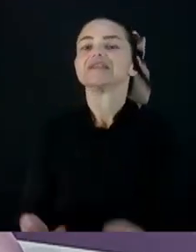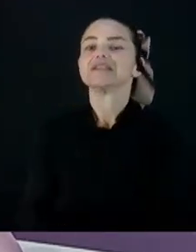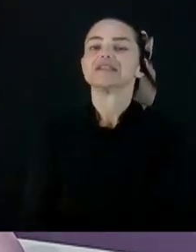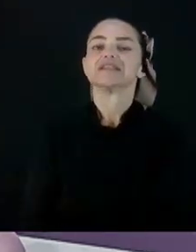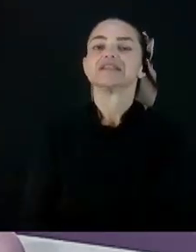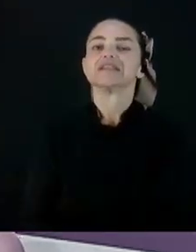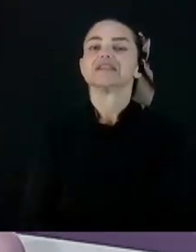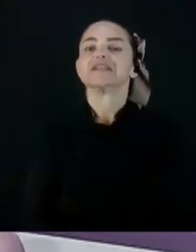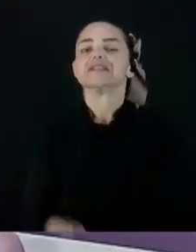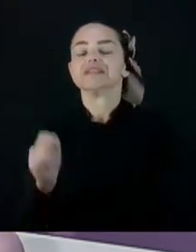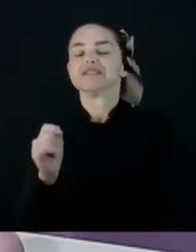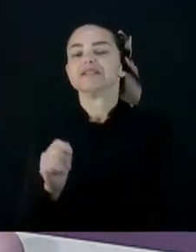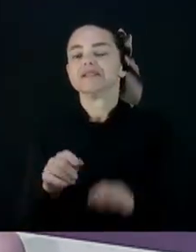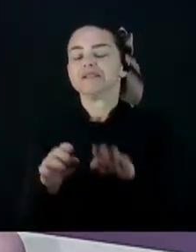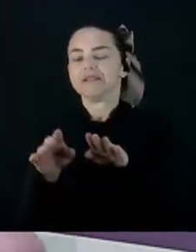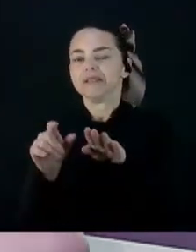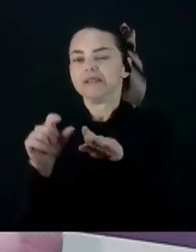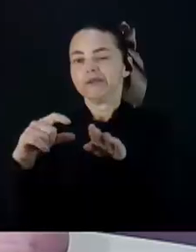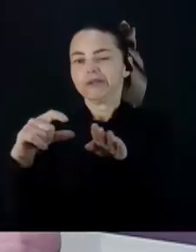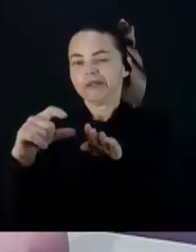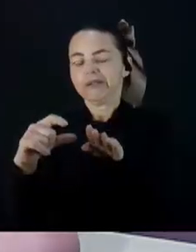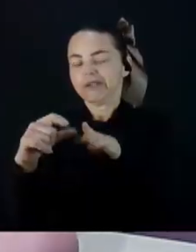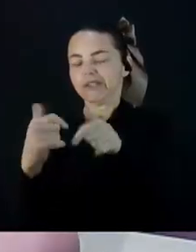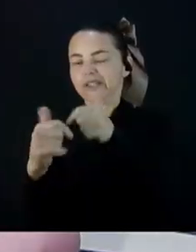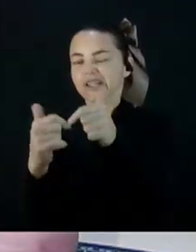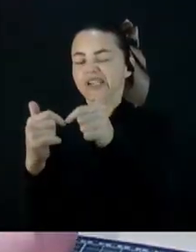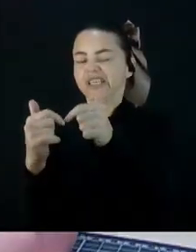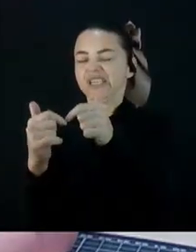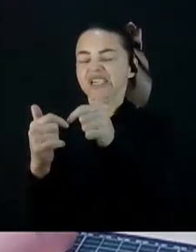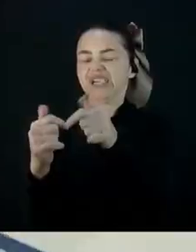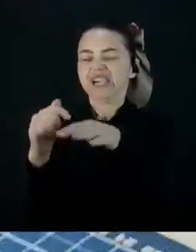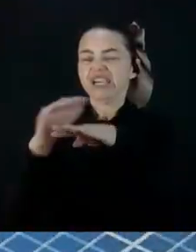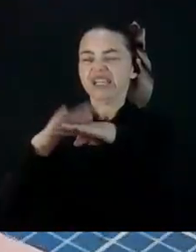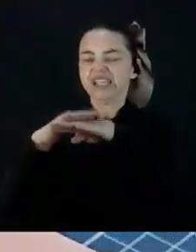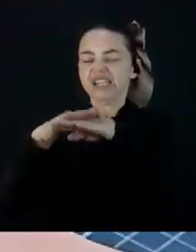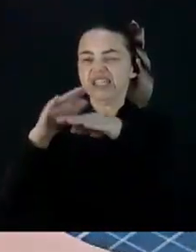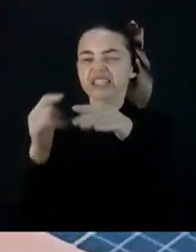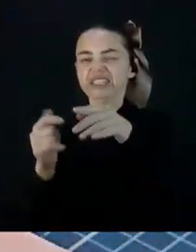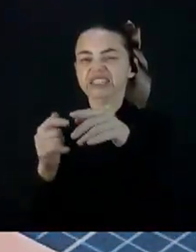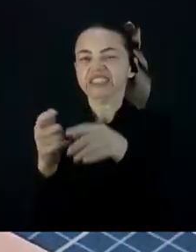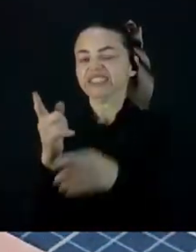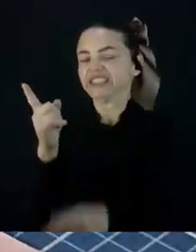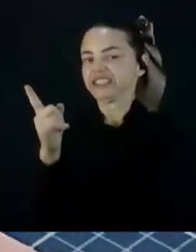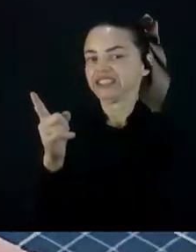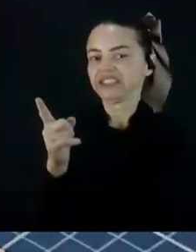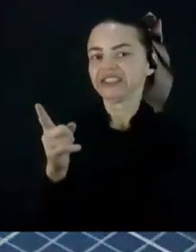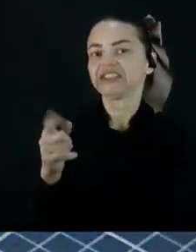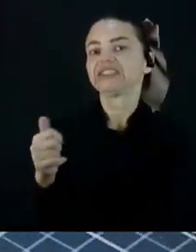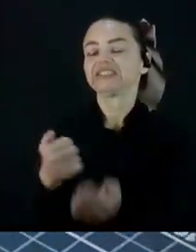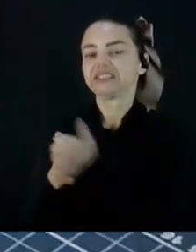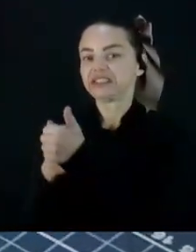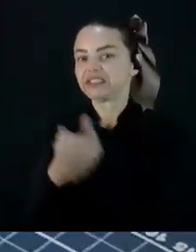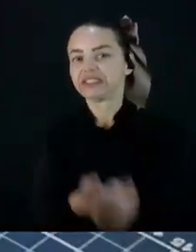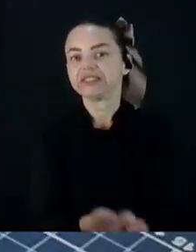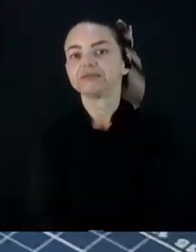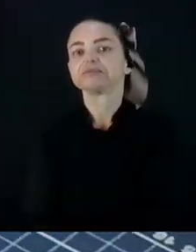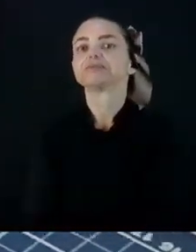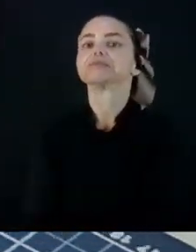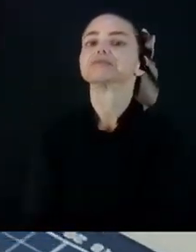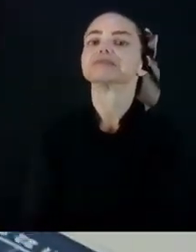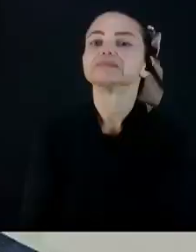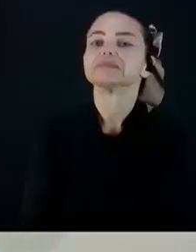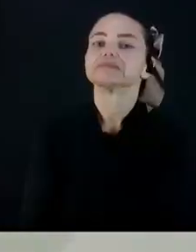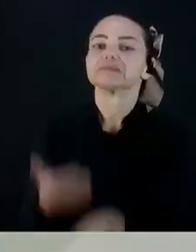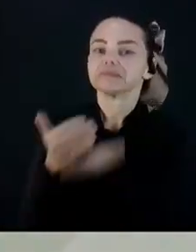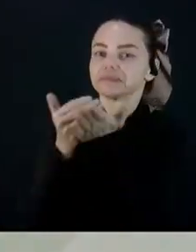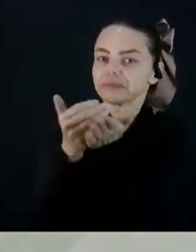a margem do trabalho que você está fazendo. Certo. Esse é o pé de máquina. E você acompanha esse pé de máquina do início ao final, para ficar